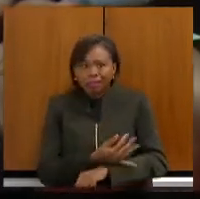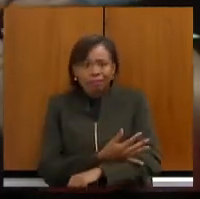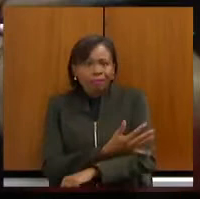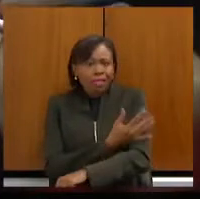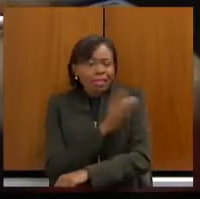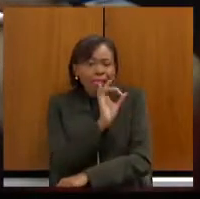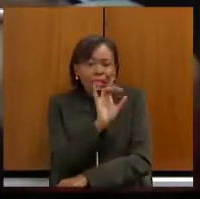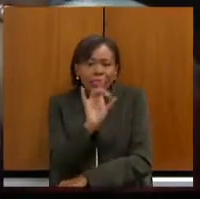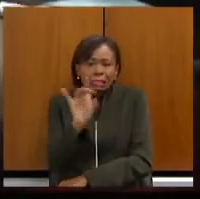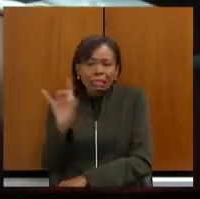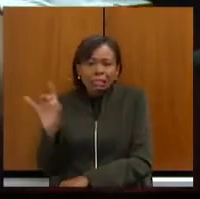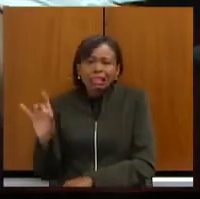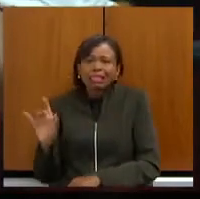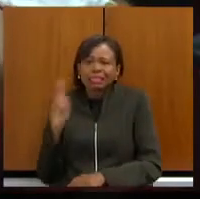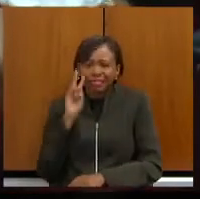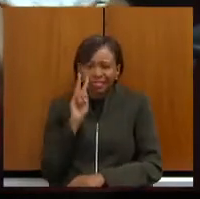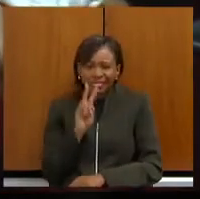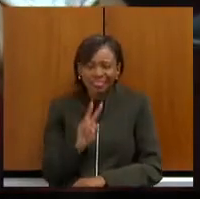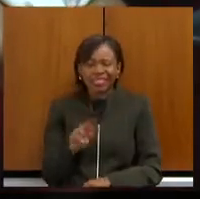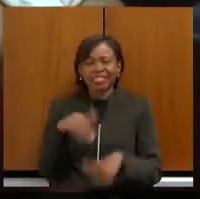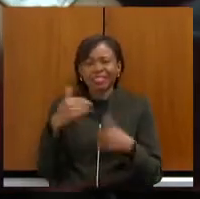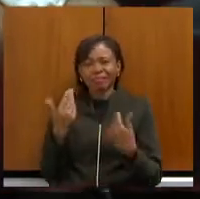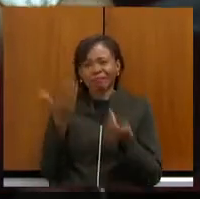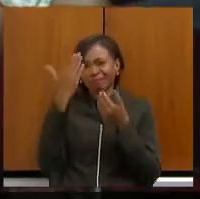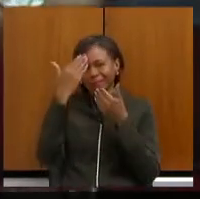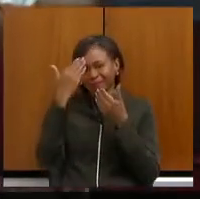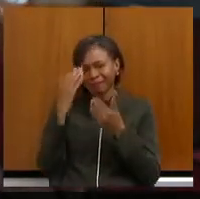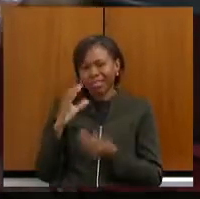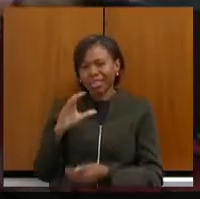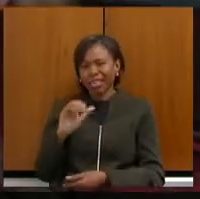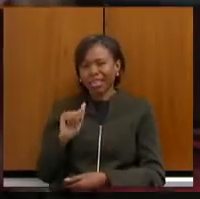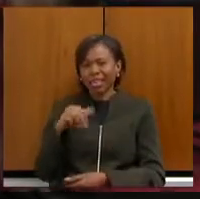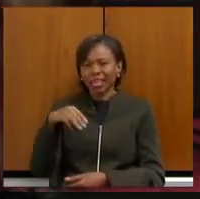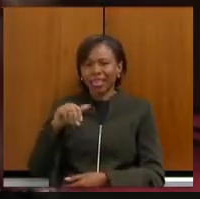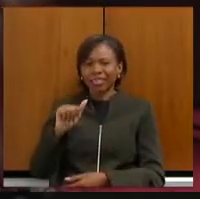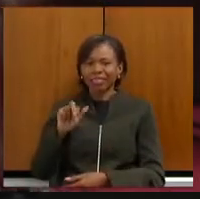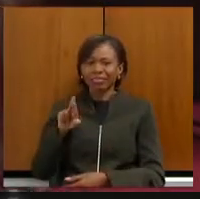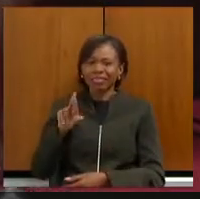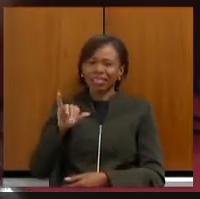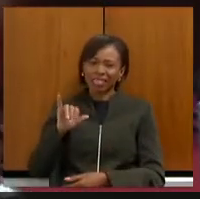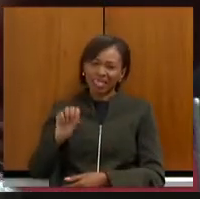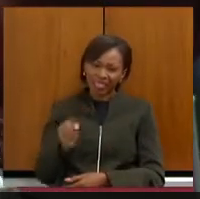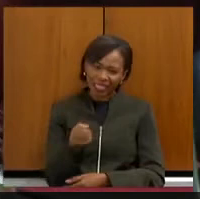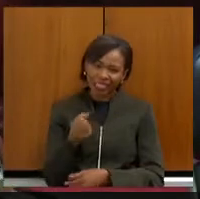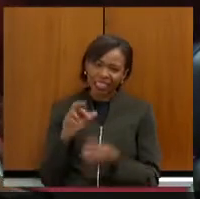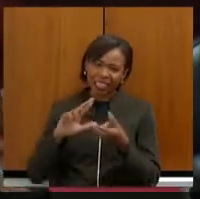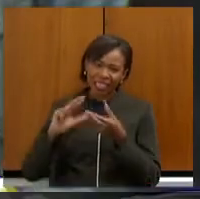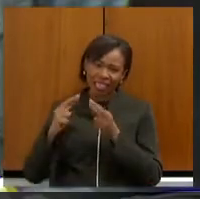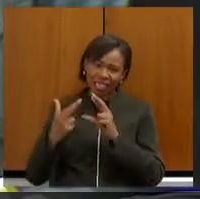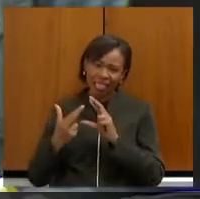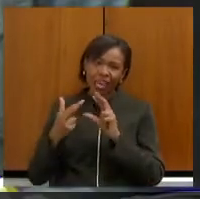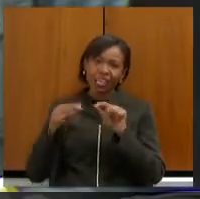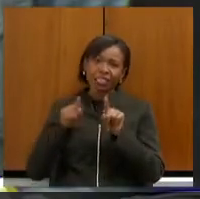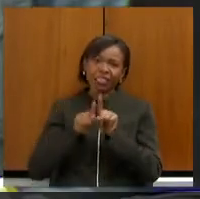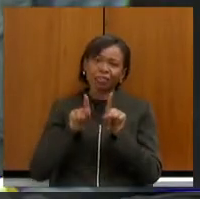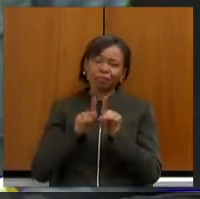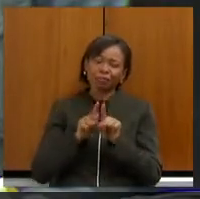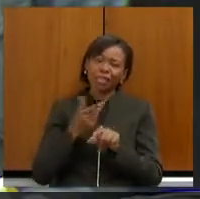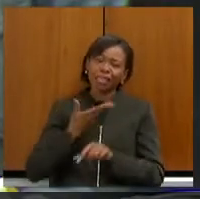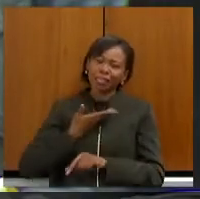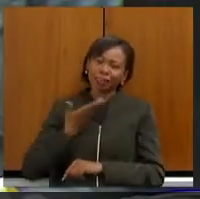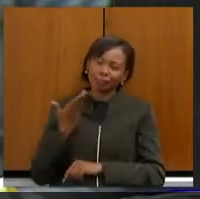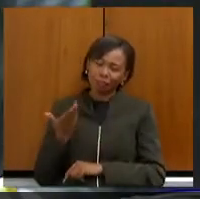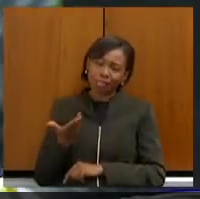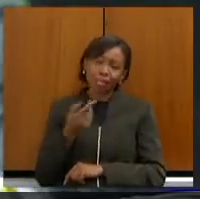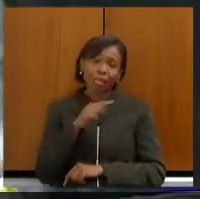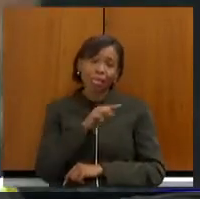aqui mais uma vez eu quero agradecer acamares as minhas amigas né agradecer também as mulheres